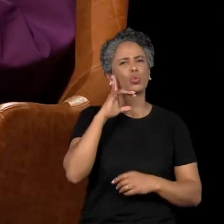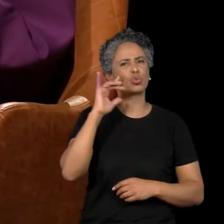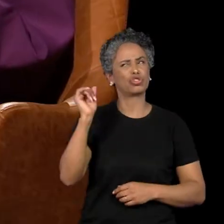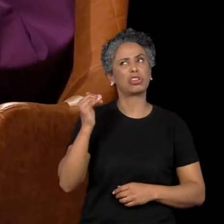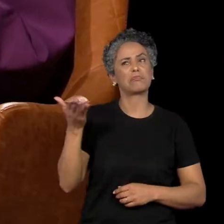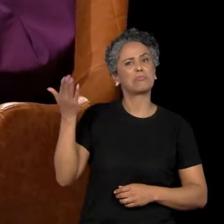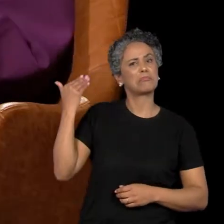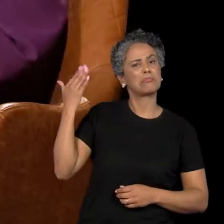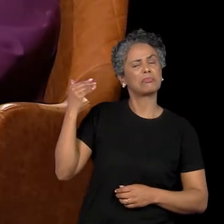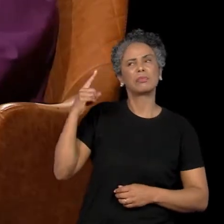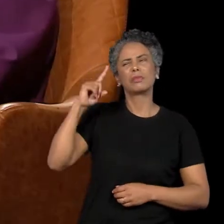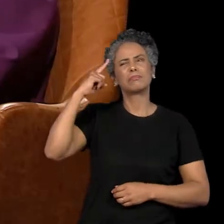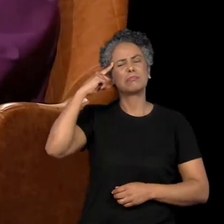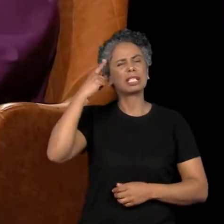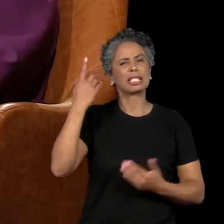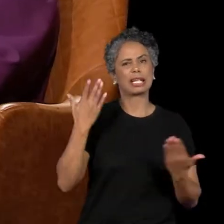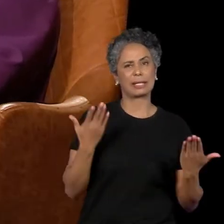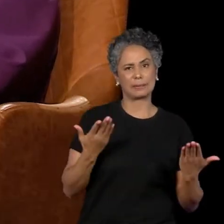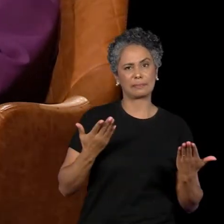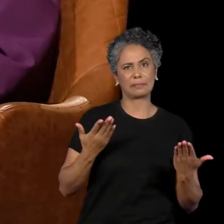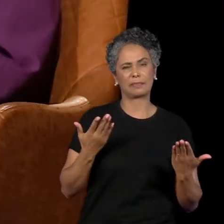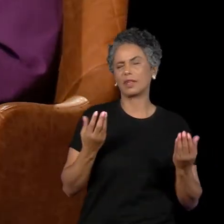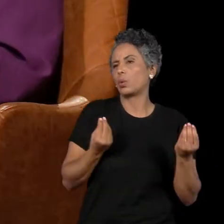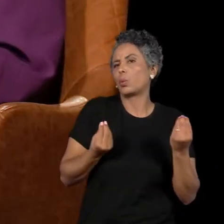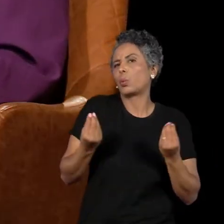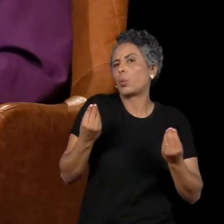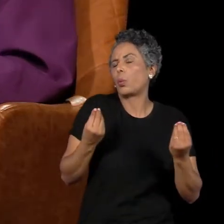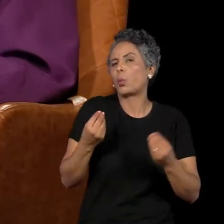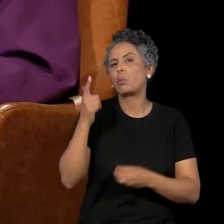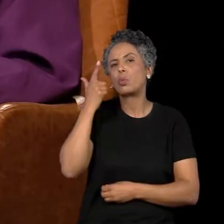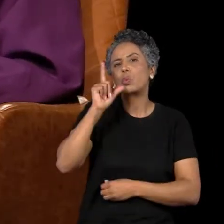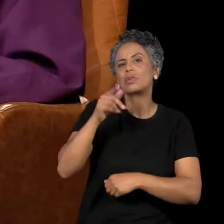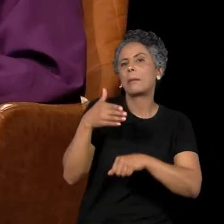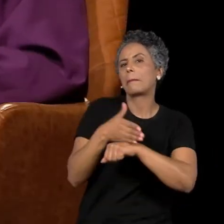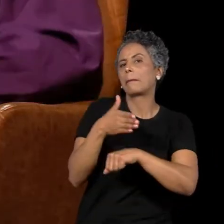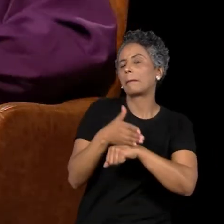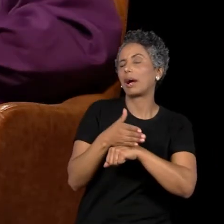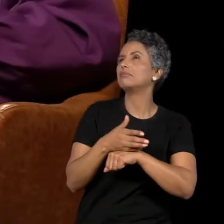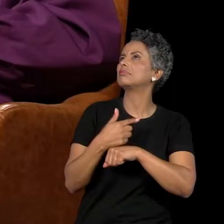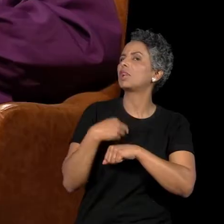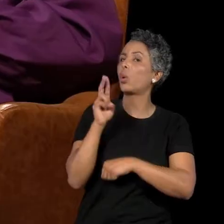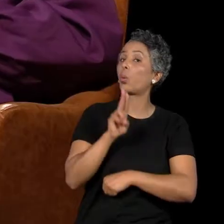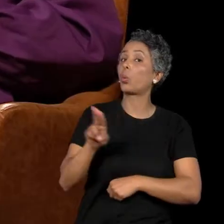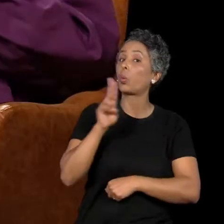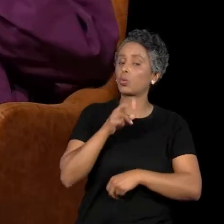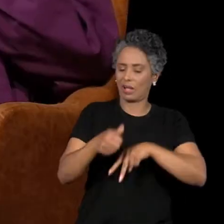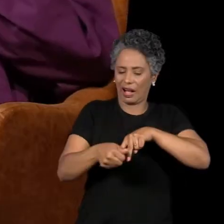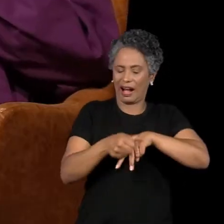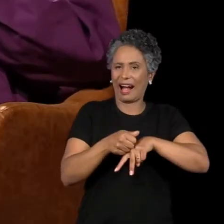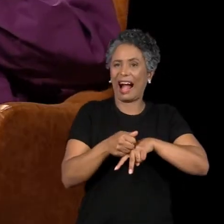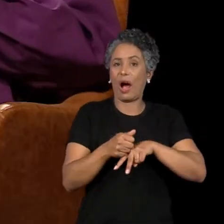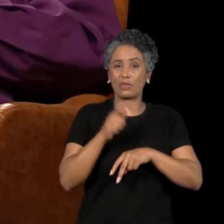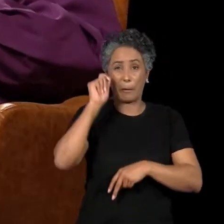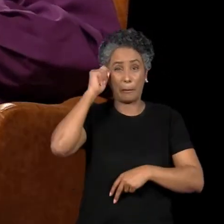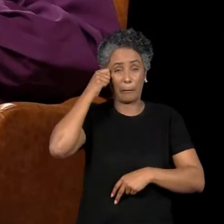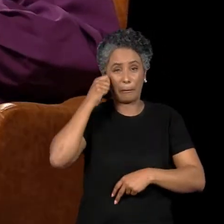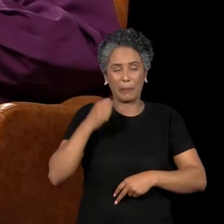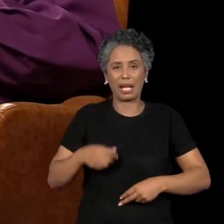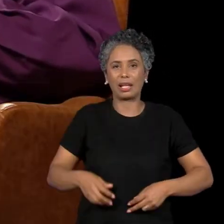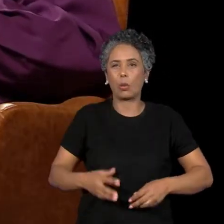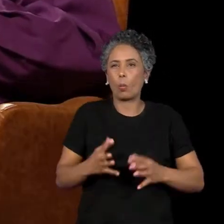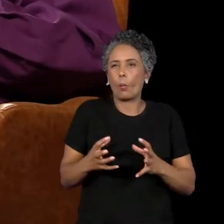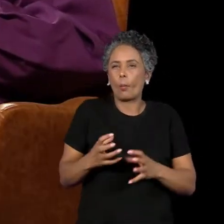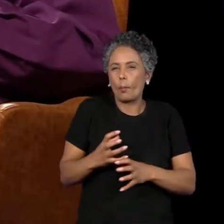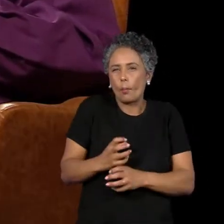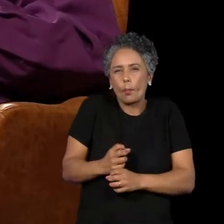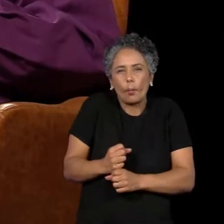dois rapazes assim com uma calça preta muito apertada, tudo apertado, decote.